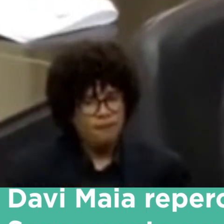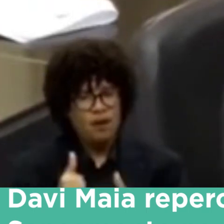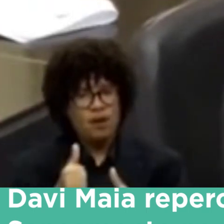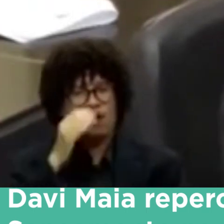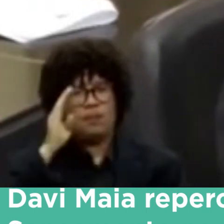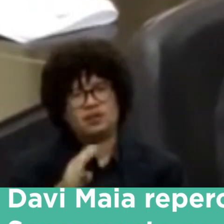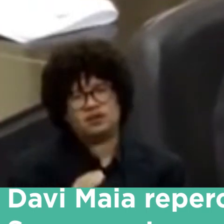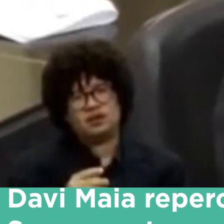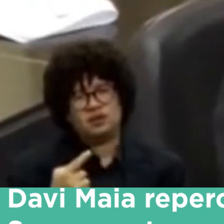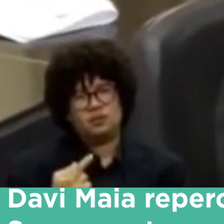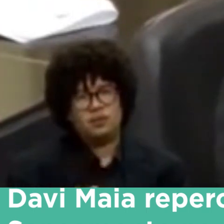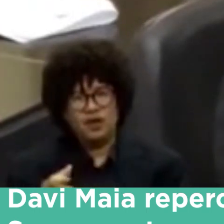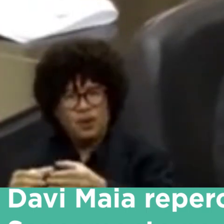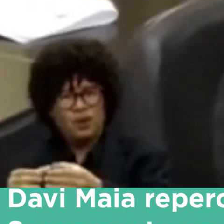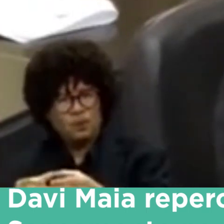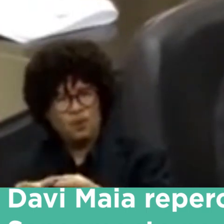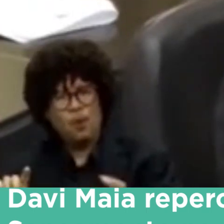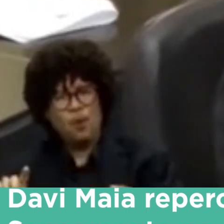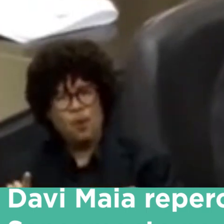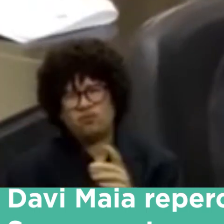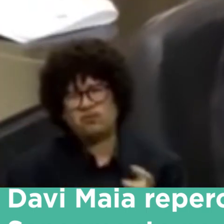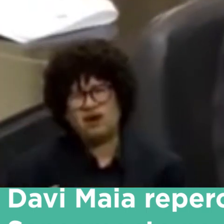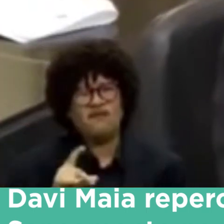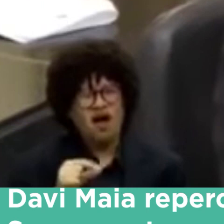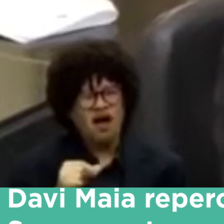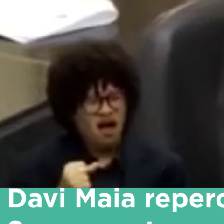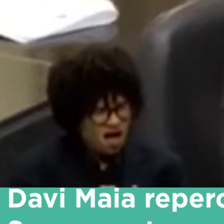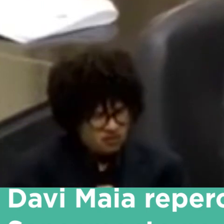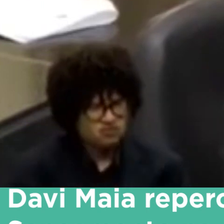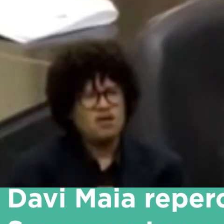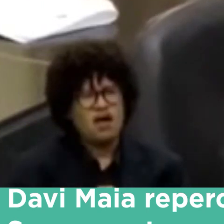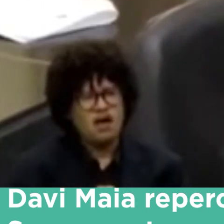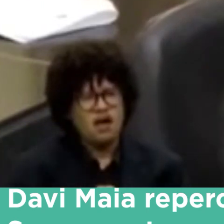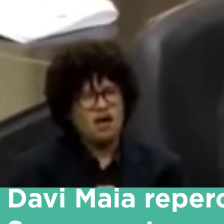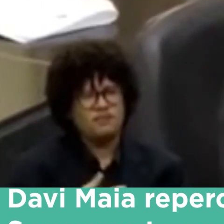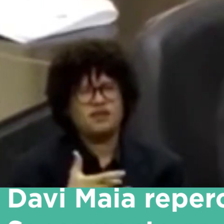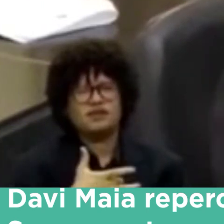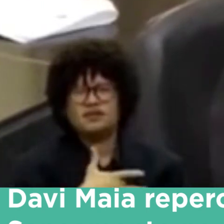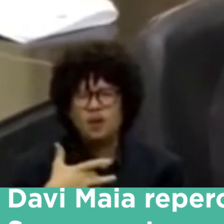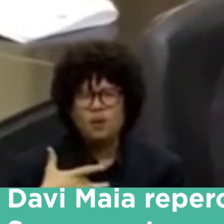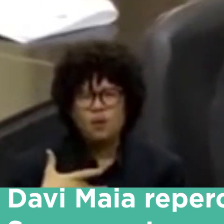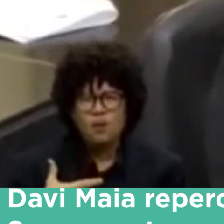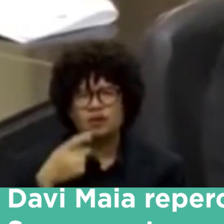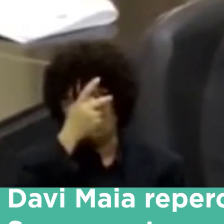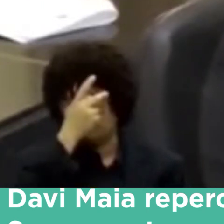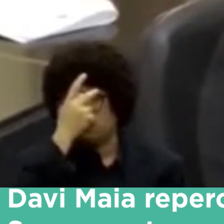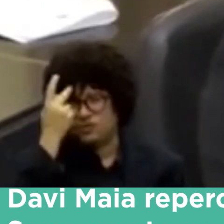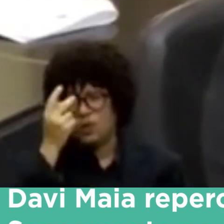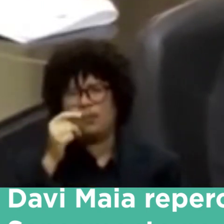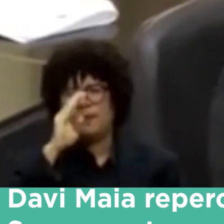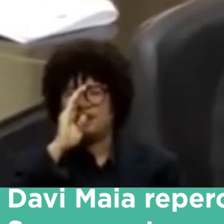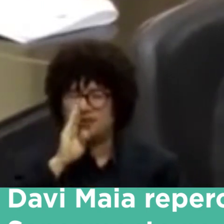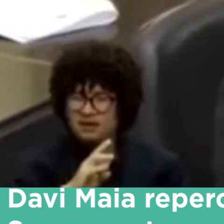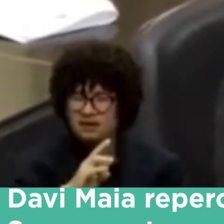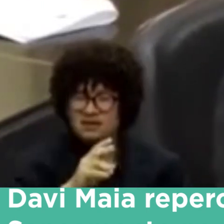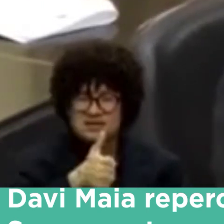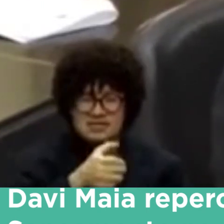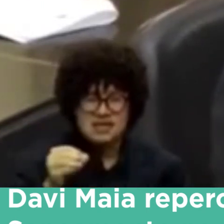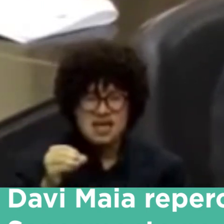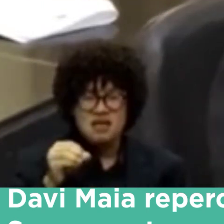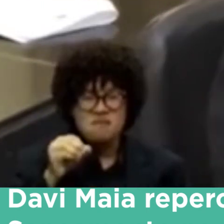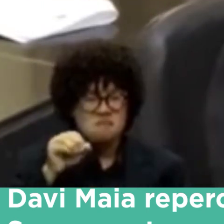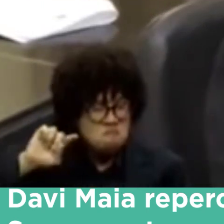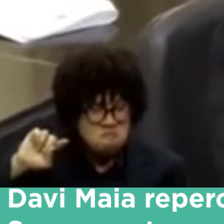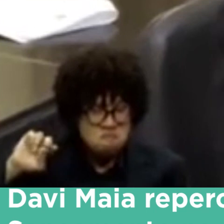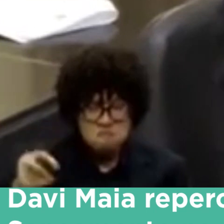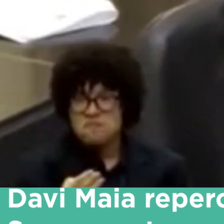e eu tenho certeza dizendo que isso vai ajudar muito na saúde do brasileiro são 100 milhões de brasileiros em acesso